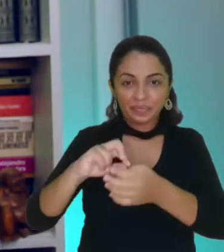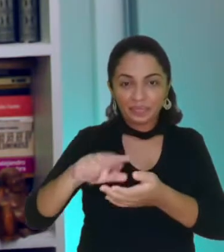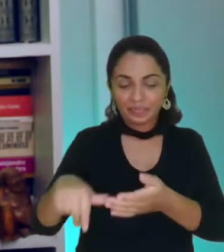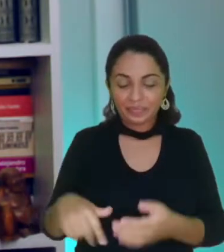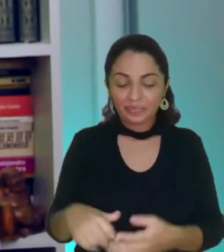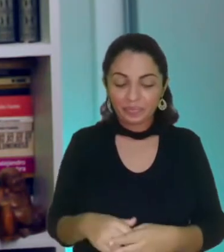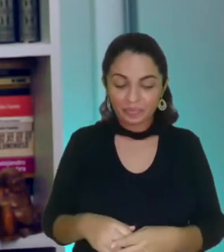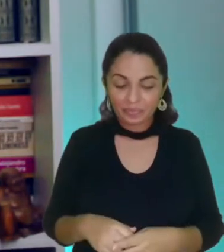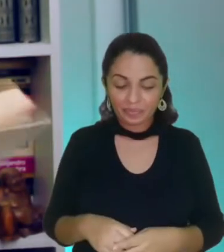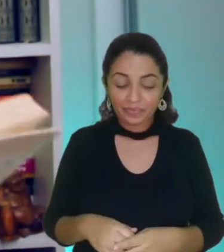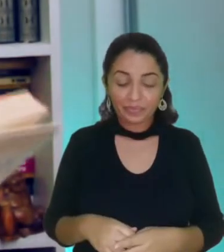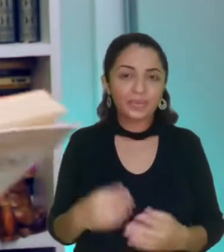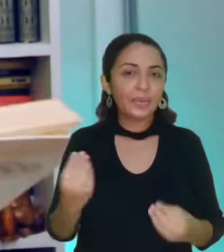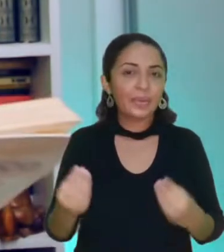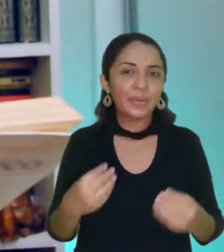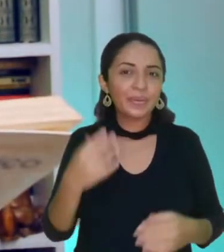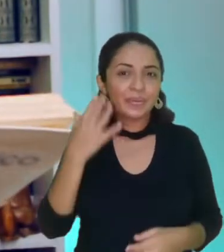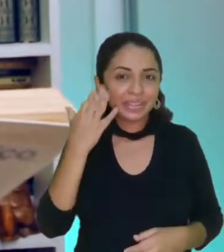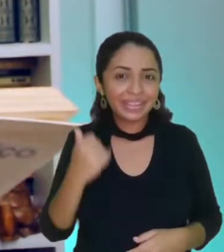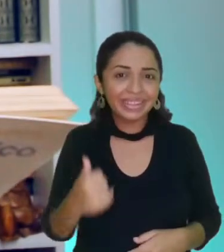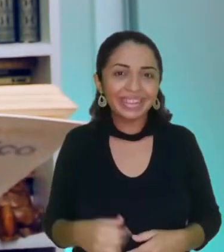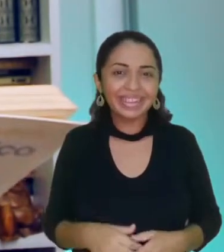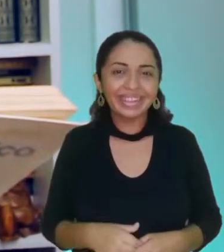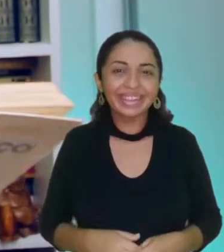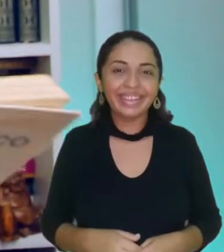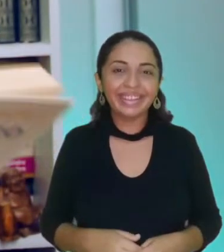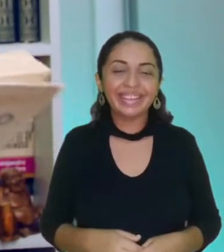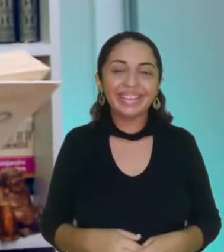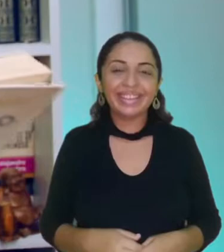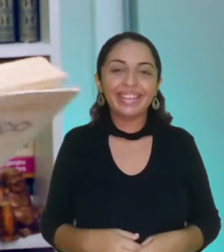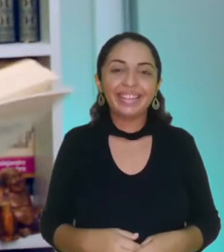Meu Deus do céu. Como é que eu faço para conferir aqui?